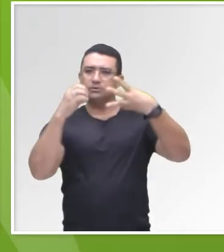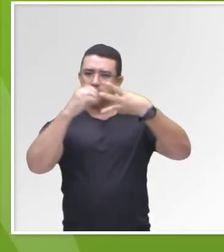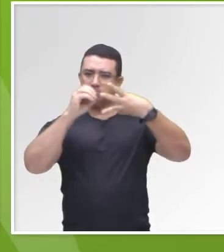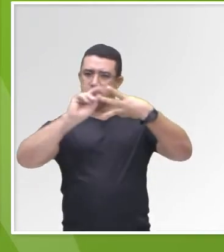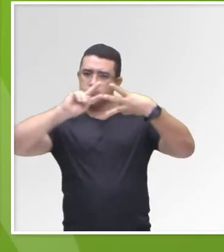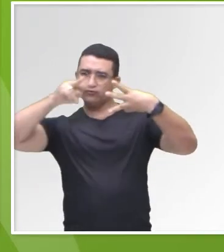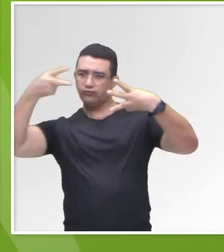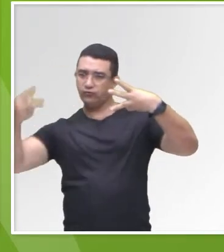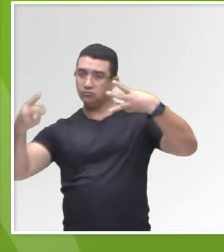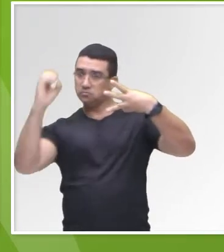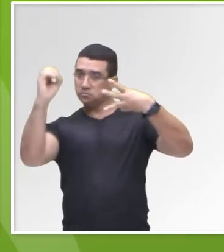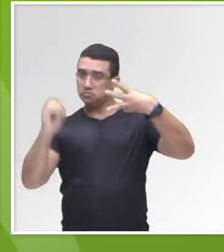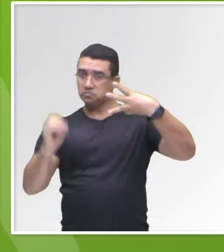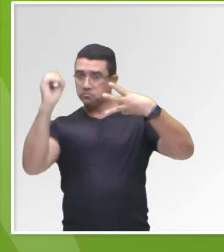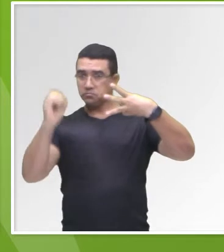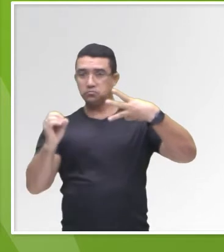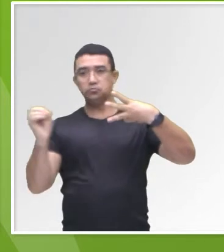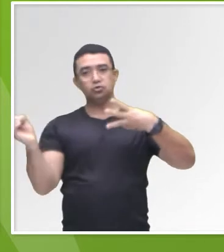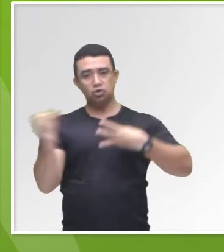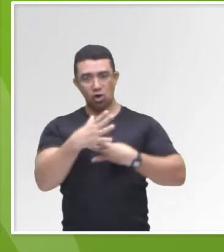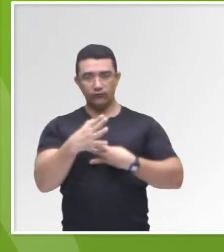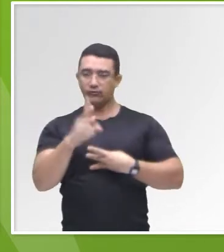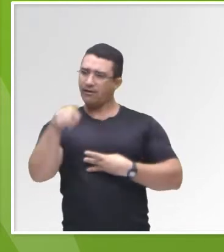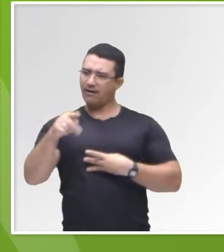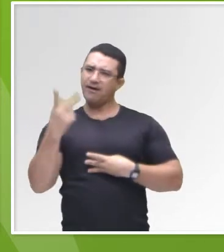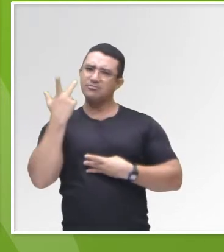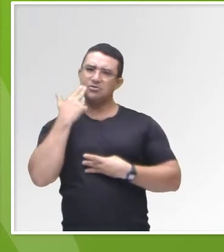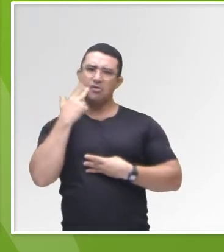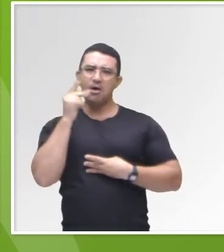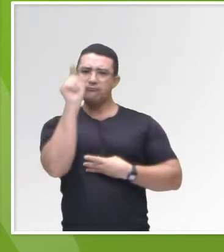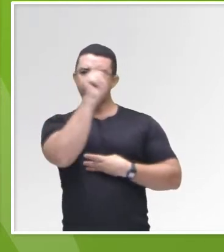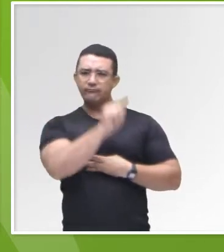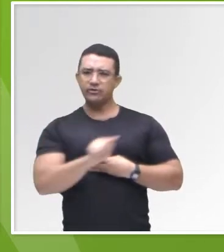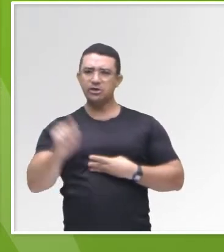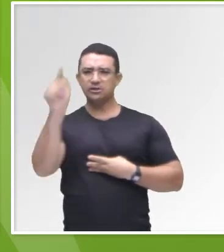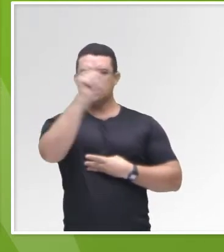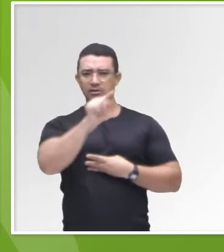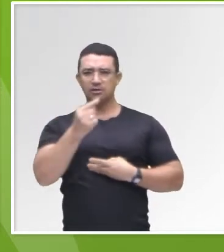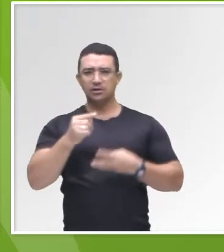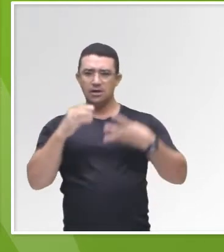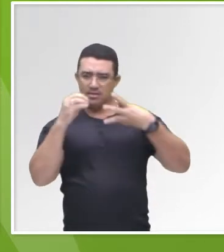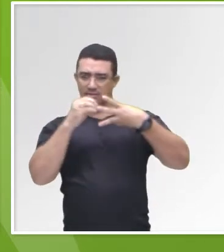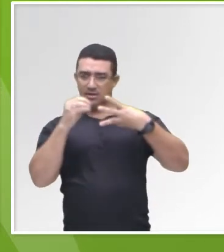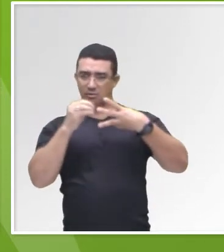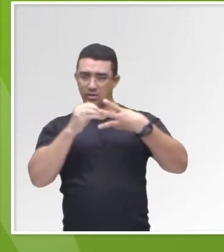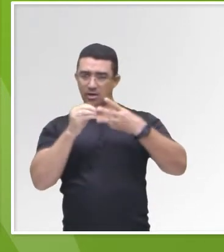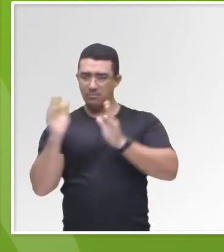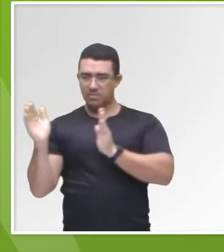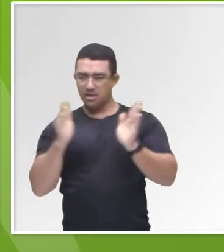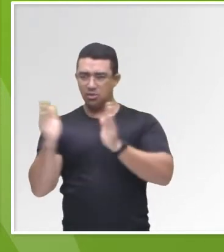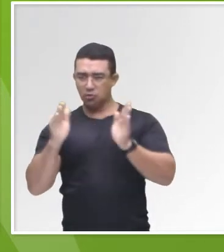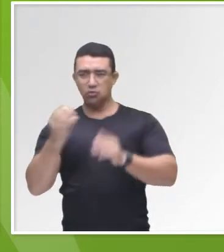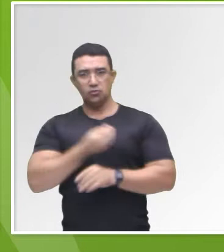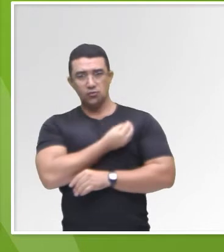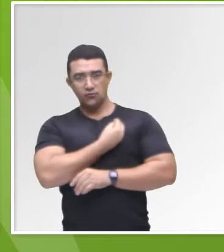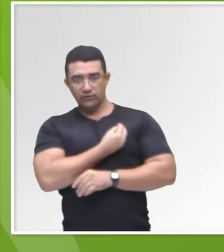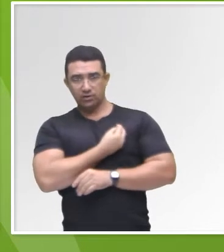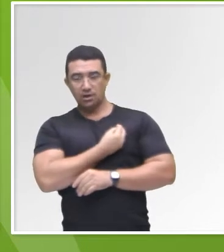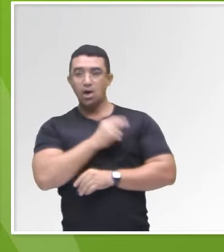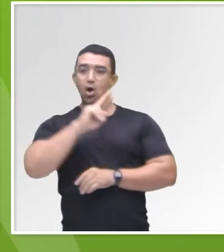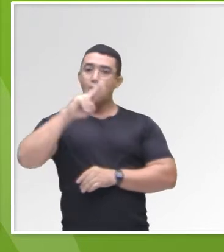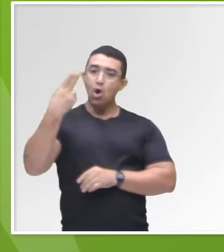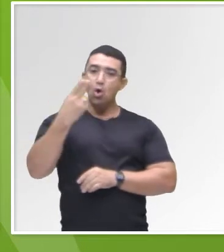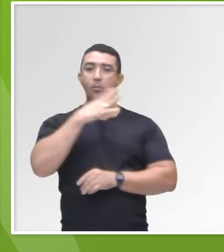certo? Então faz parte aí do ciclo das células, esse período de vida que elas têm, como a gente pôde observar. Ou elas morrem, ou elas vão se